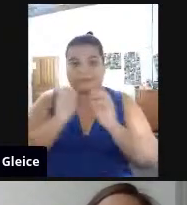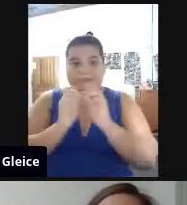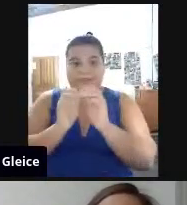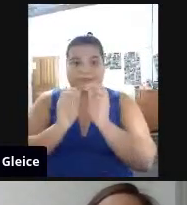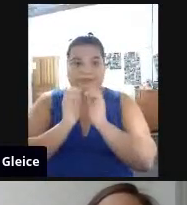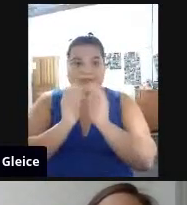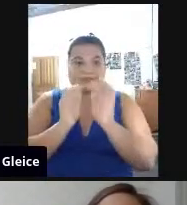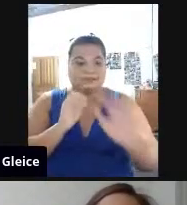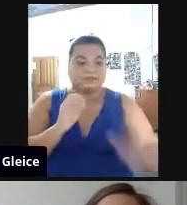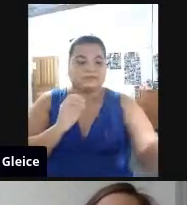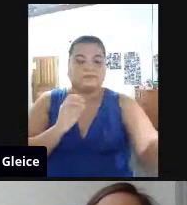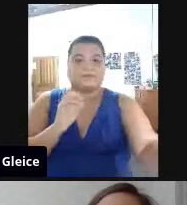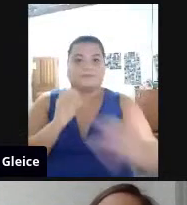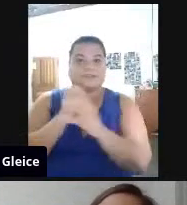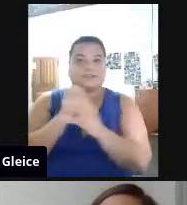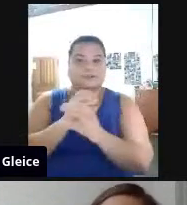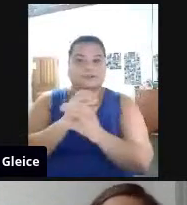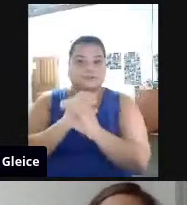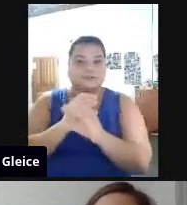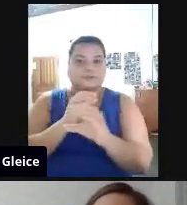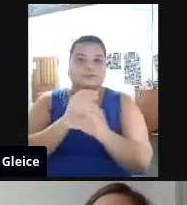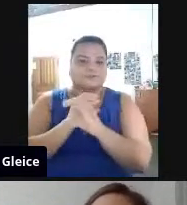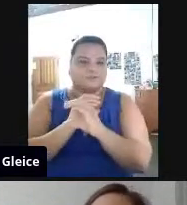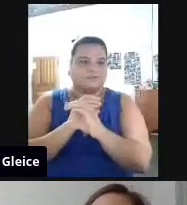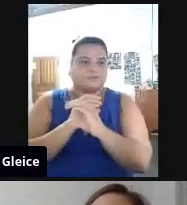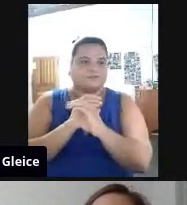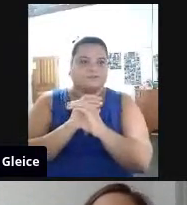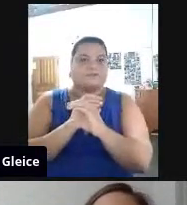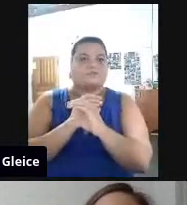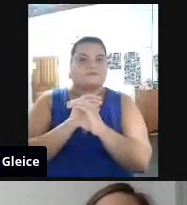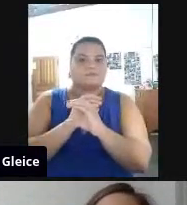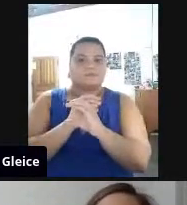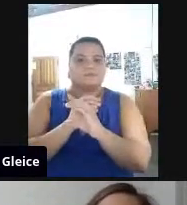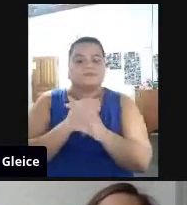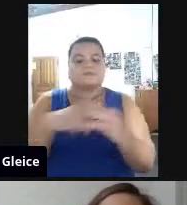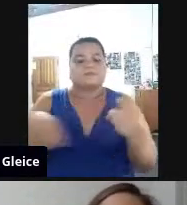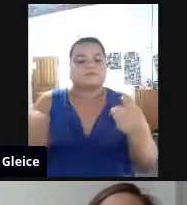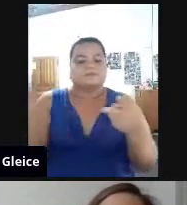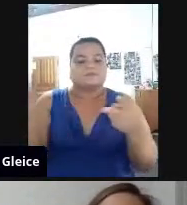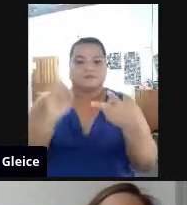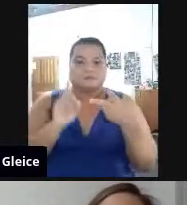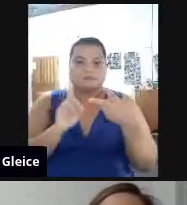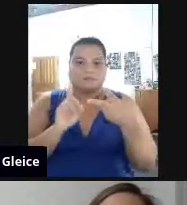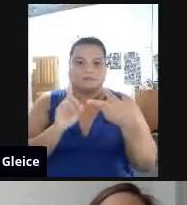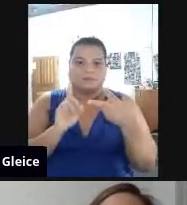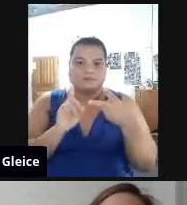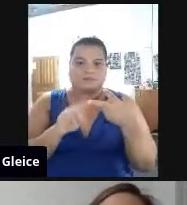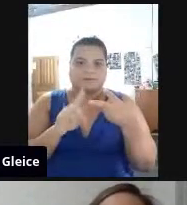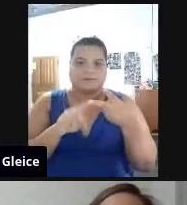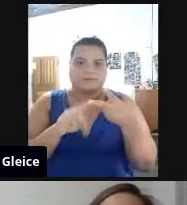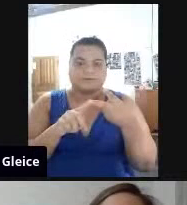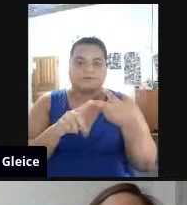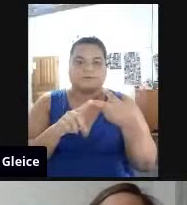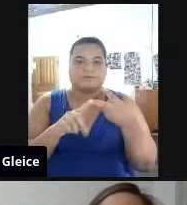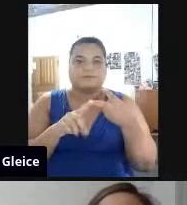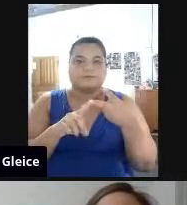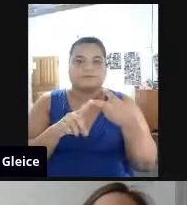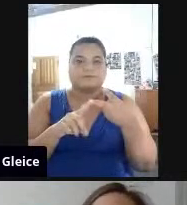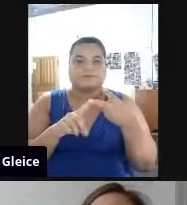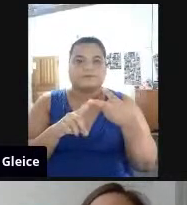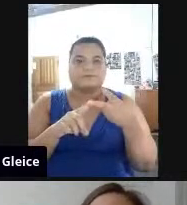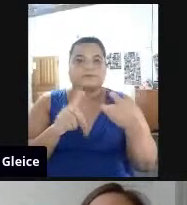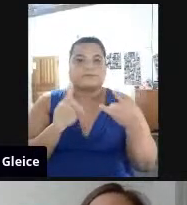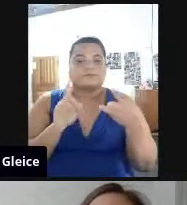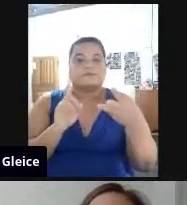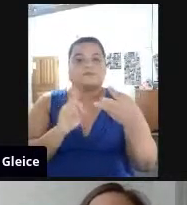falha. Além da dificuldade de comunicação e dificuldade da interação social, existem também alterações